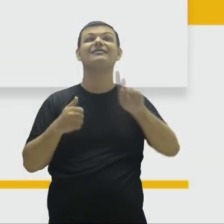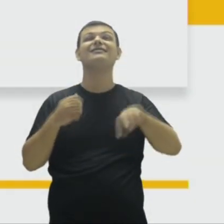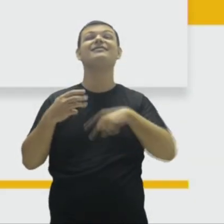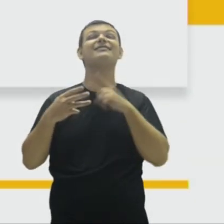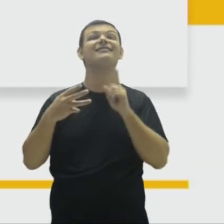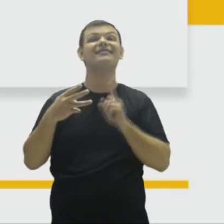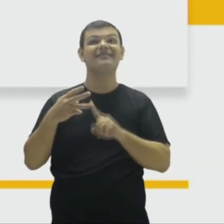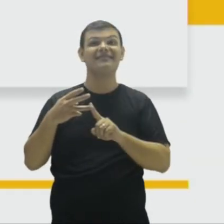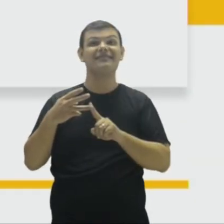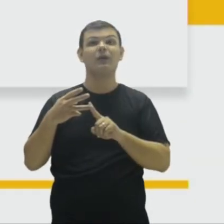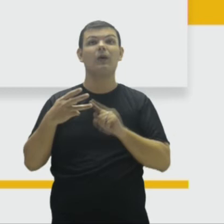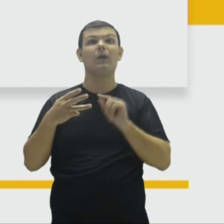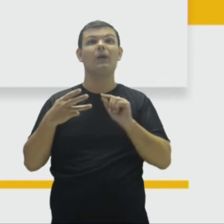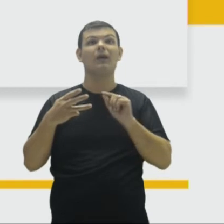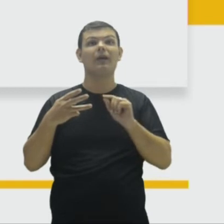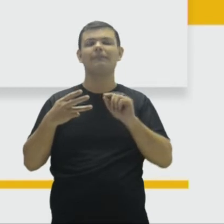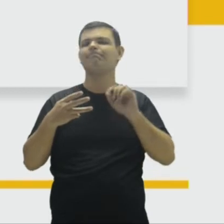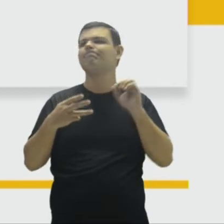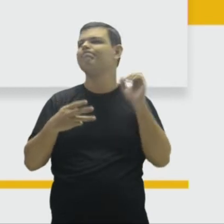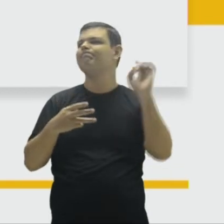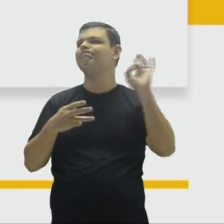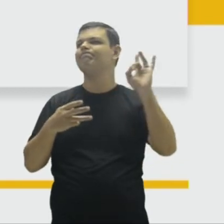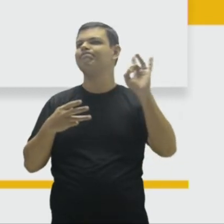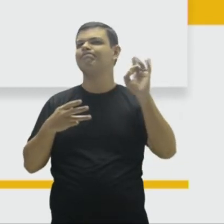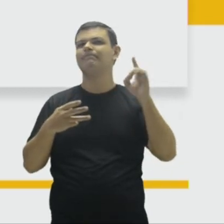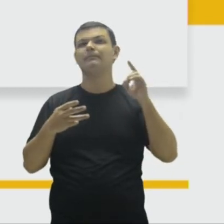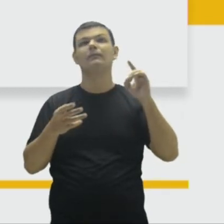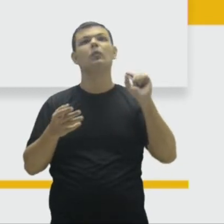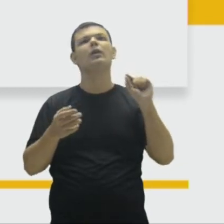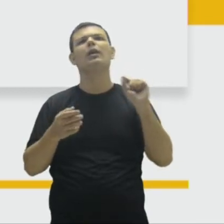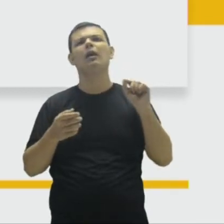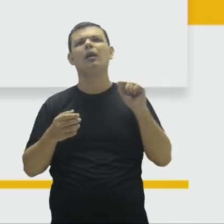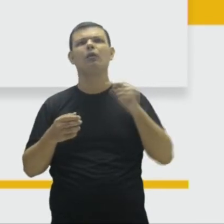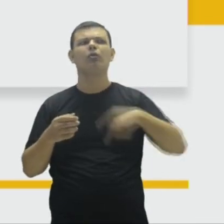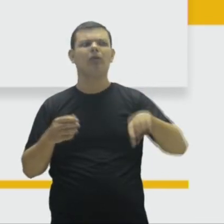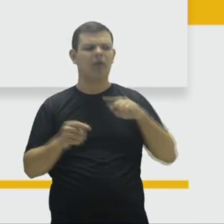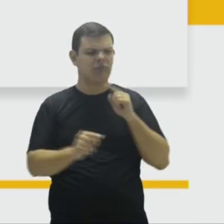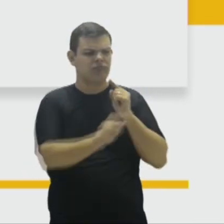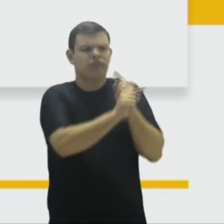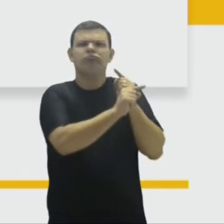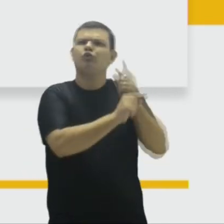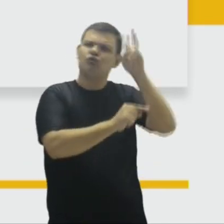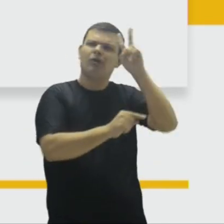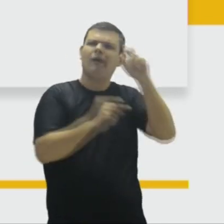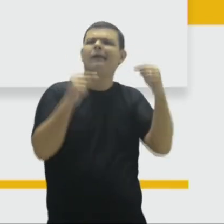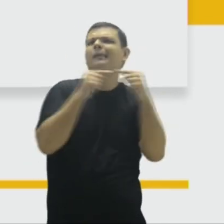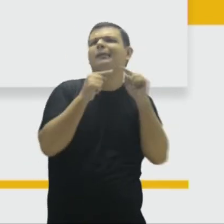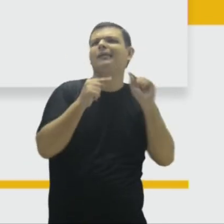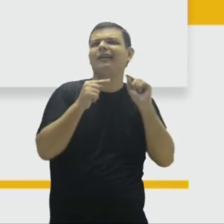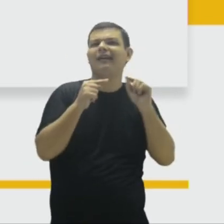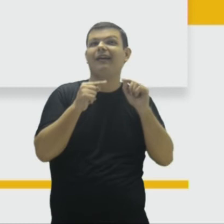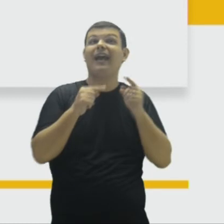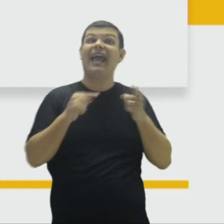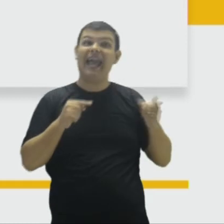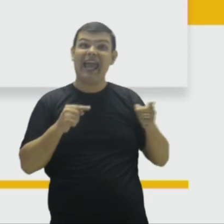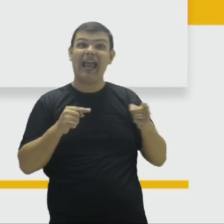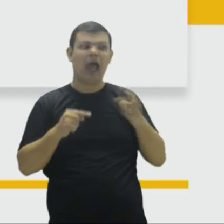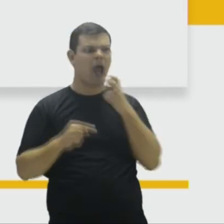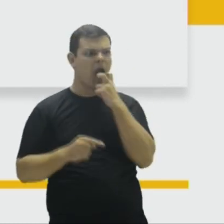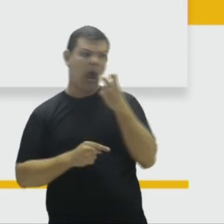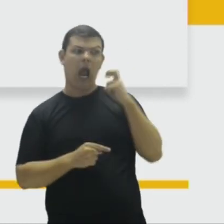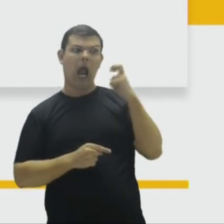nós temos que ter um ponto alto na história. O ponto alto da história que nós lemos foi o momento quando Mimosa deu um